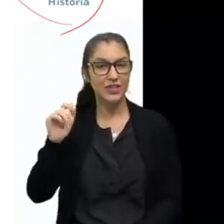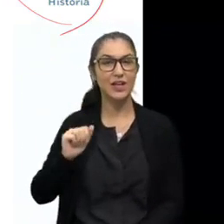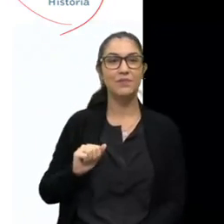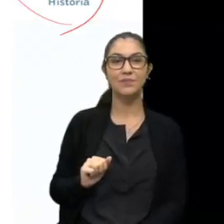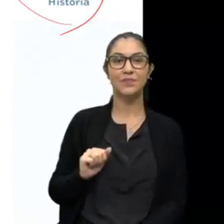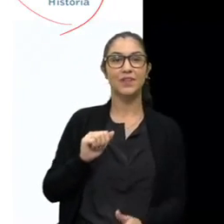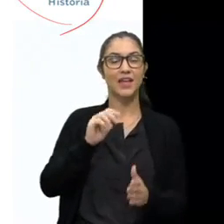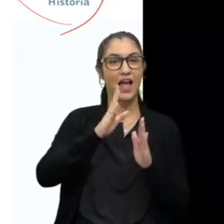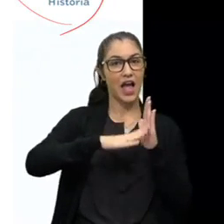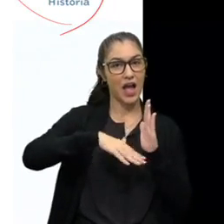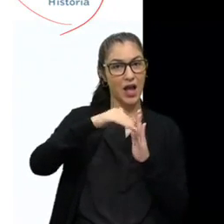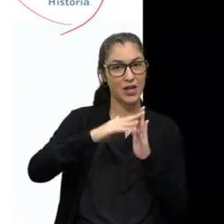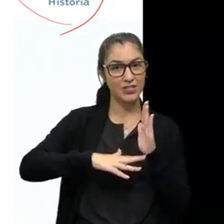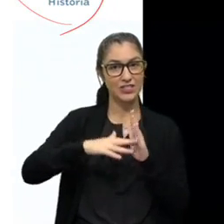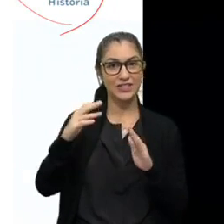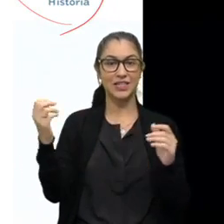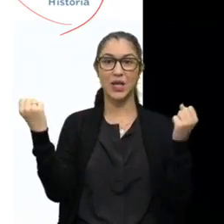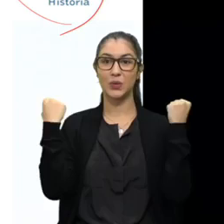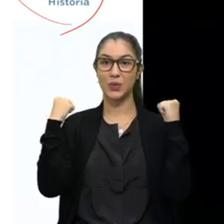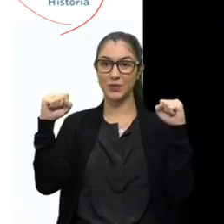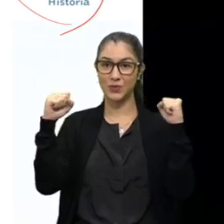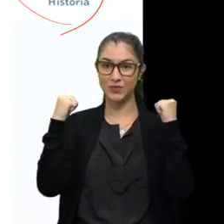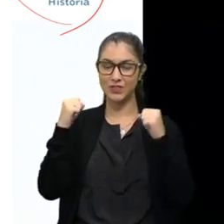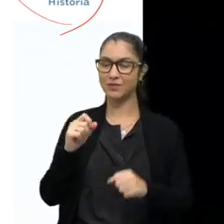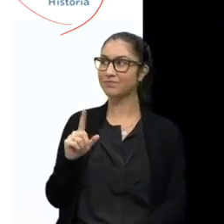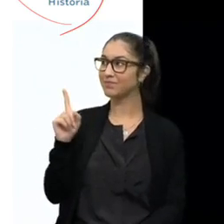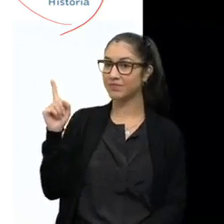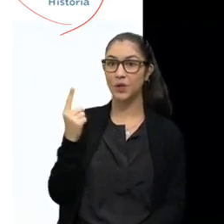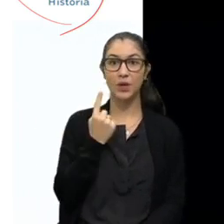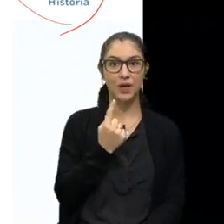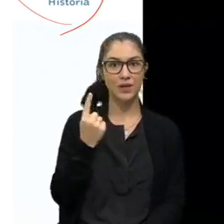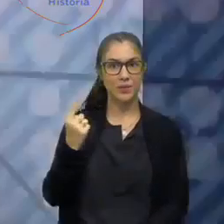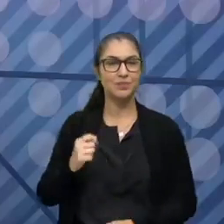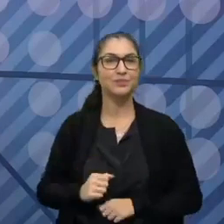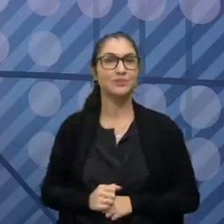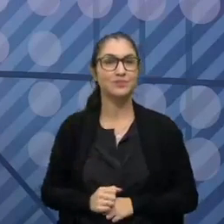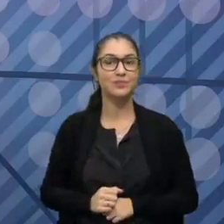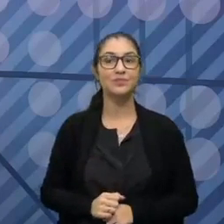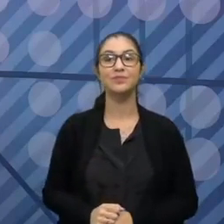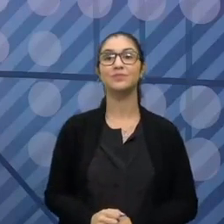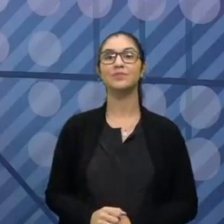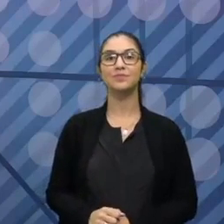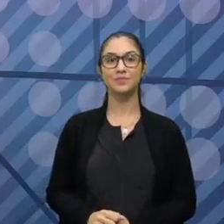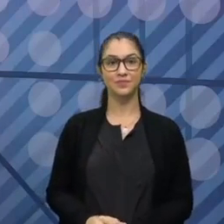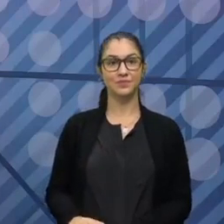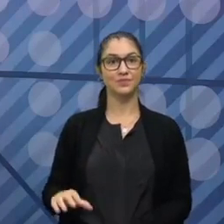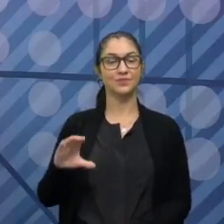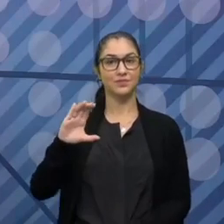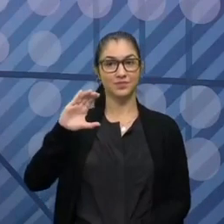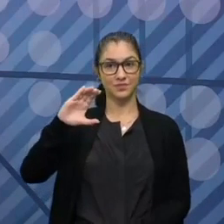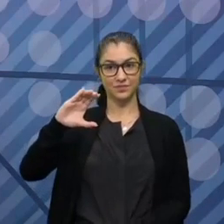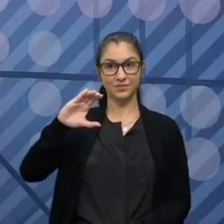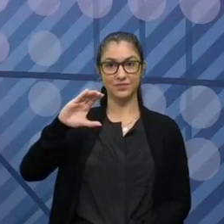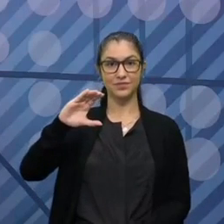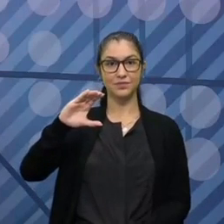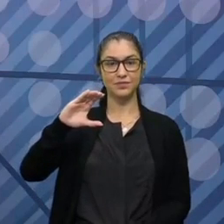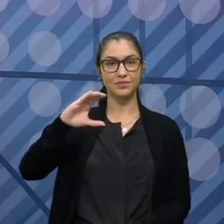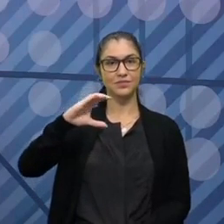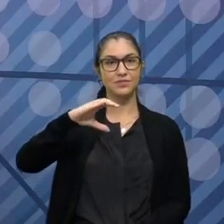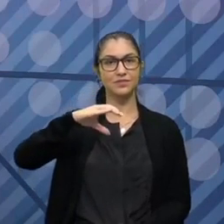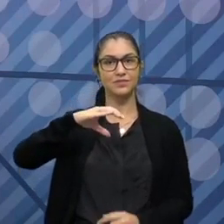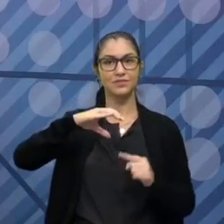artes e educação física. Nós vamos fazer um por um. Então, olha lá, português. Português, a configuração de mão